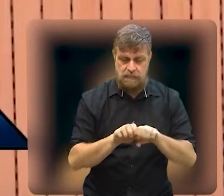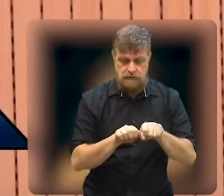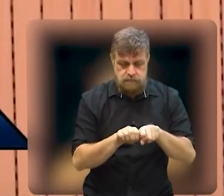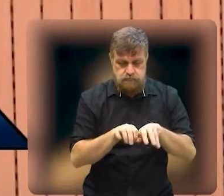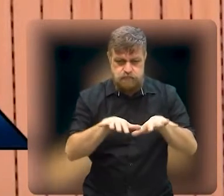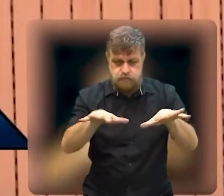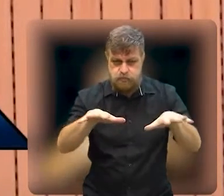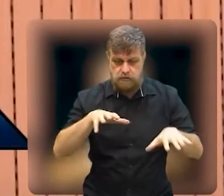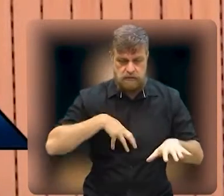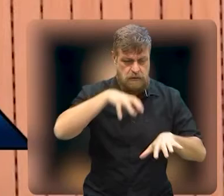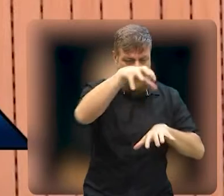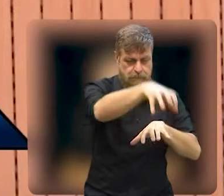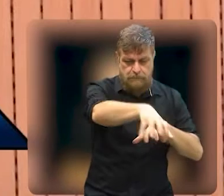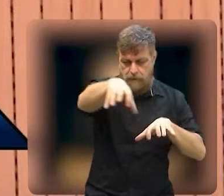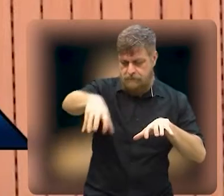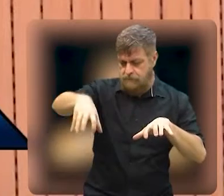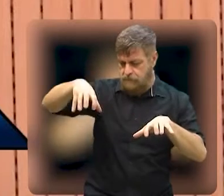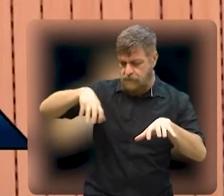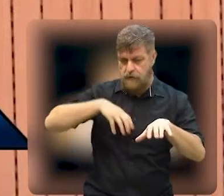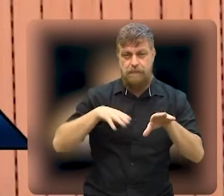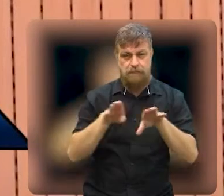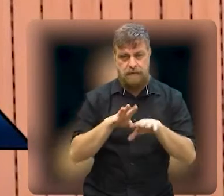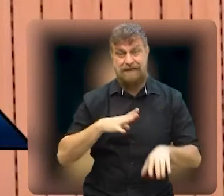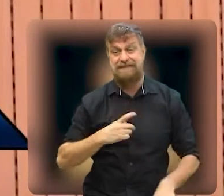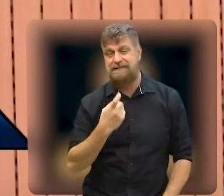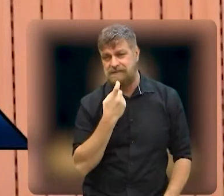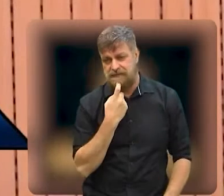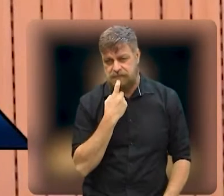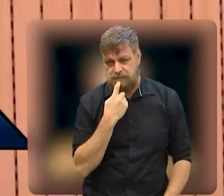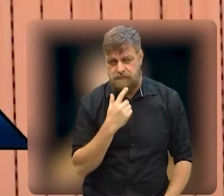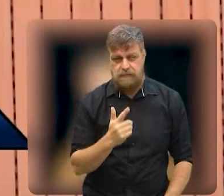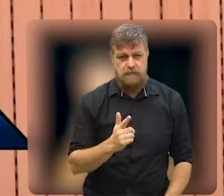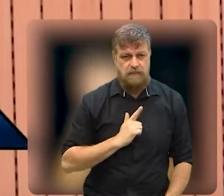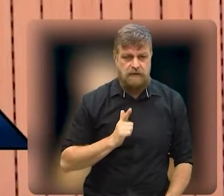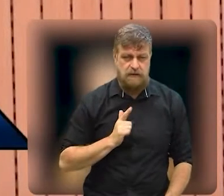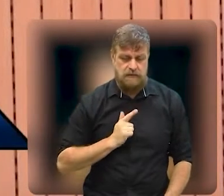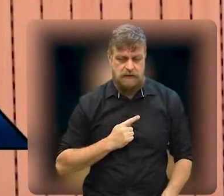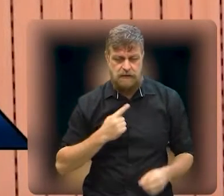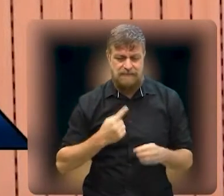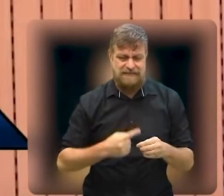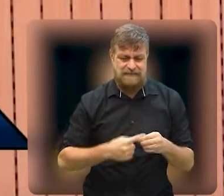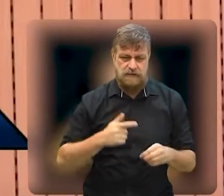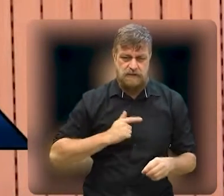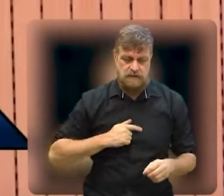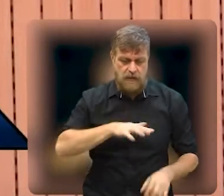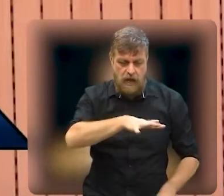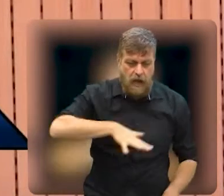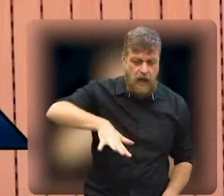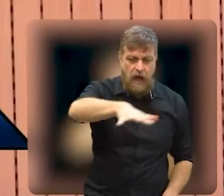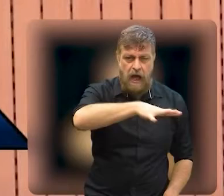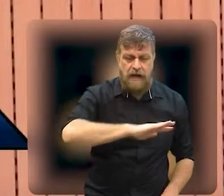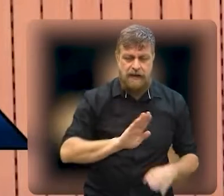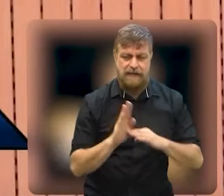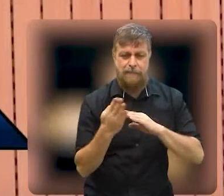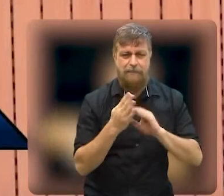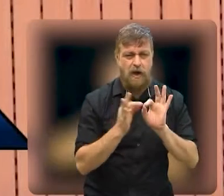no território aqui, tanto nos territórios como também em toda a cidade. Nós temos uma cidade com várias áreas, várias